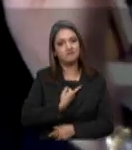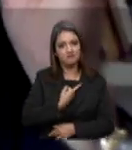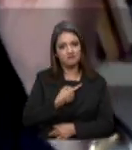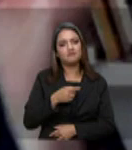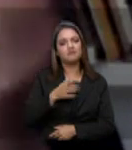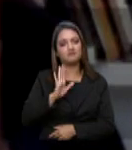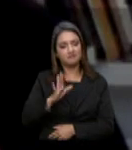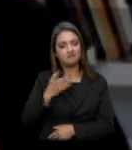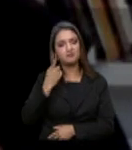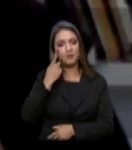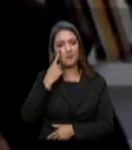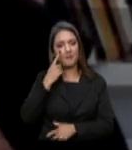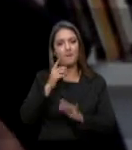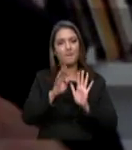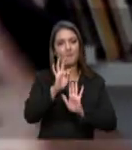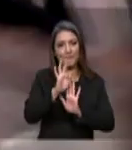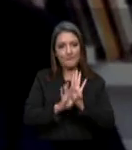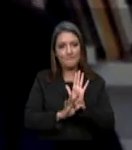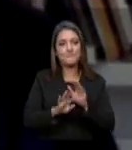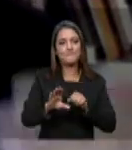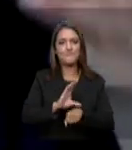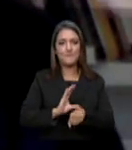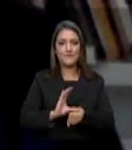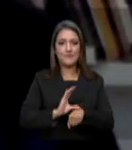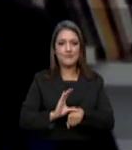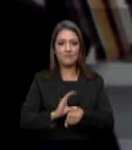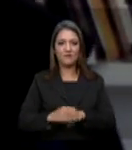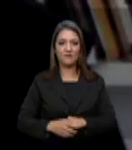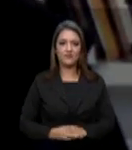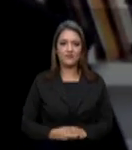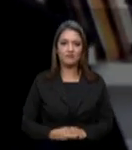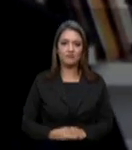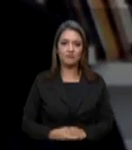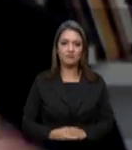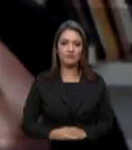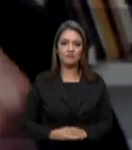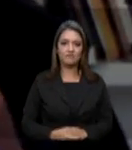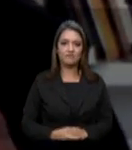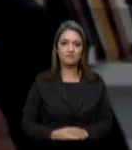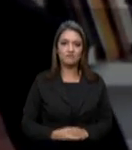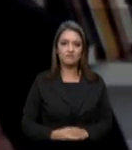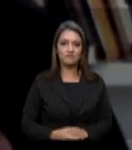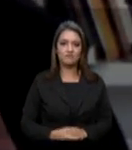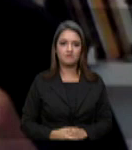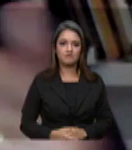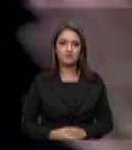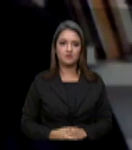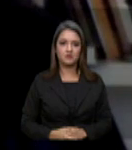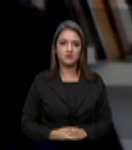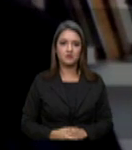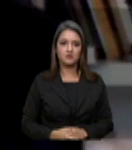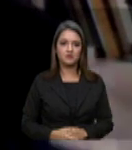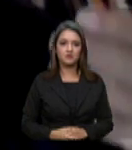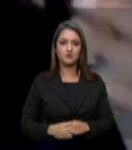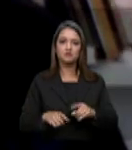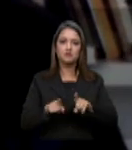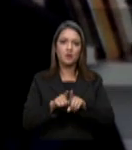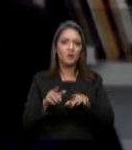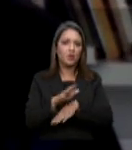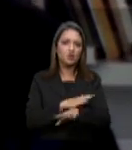o texto constitucional e é tudo aquilo que já foi falado